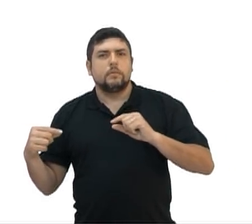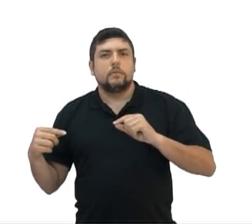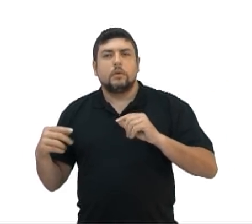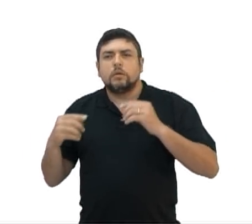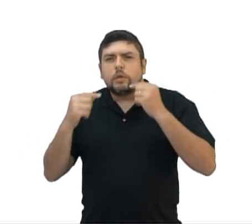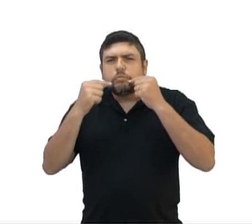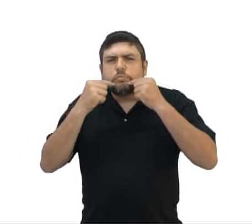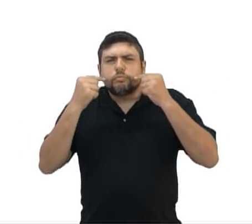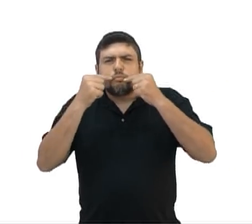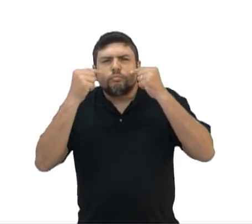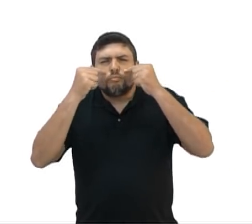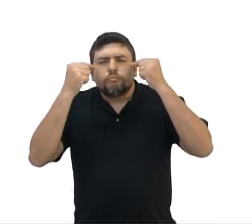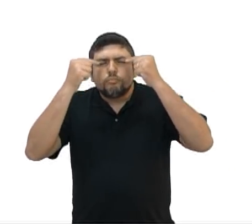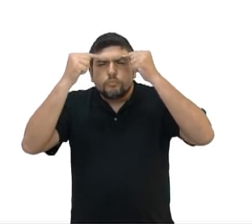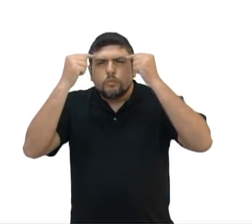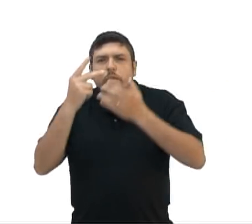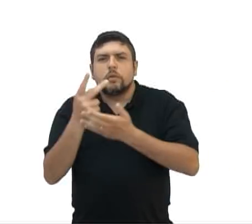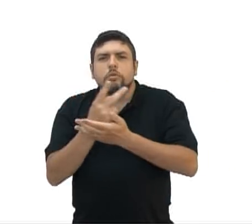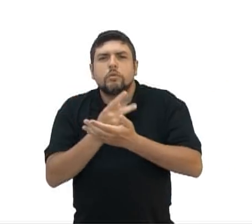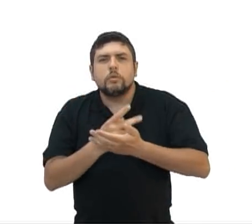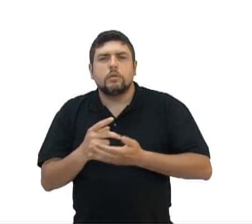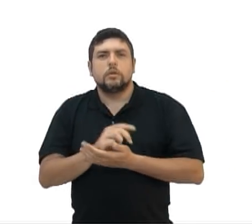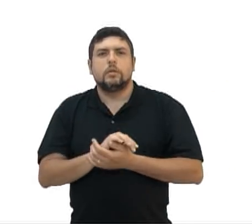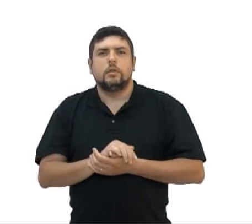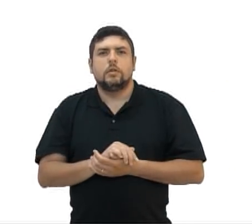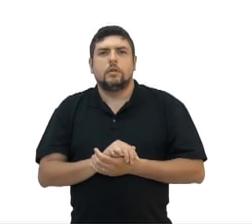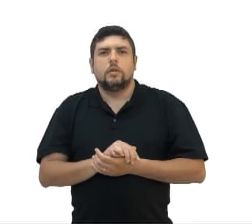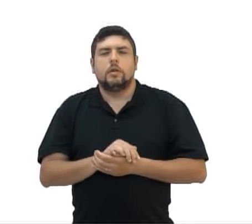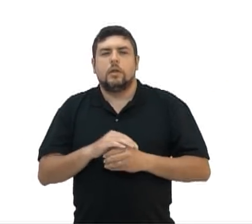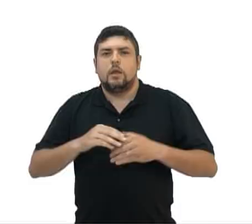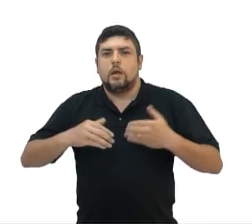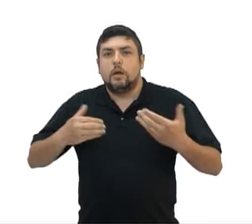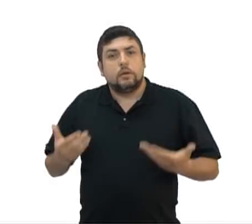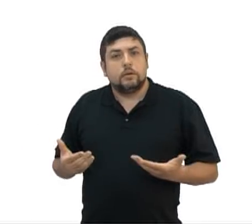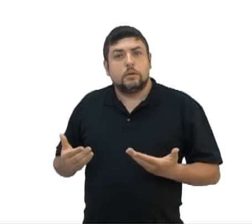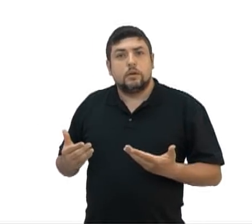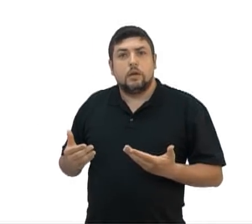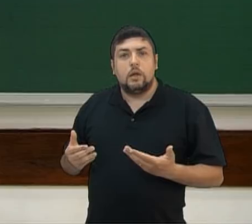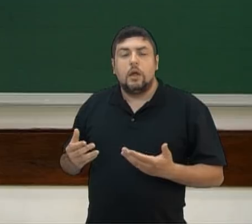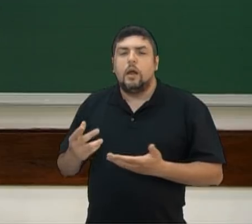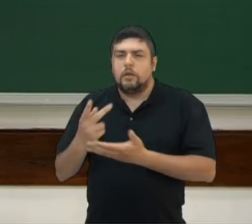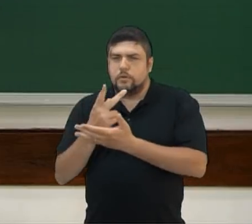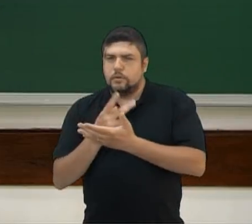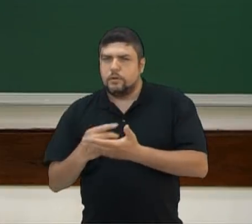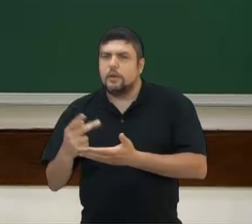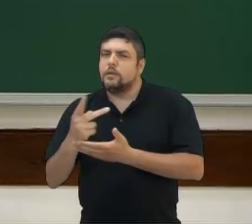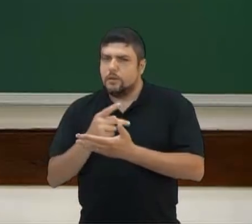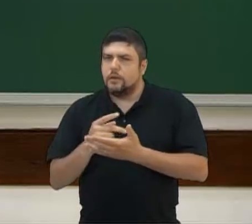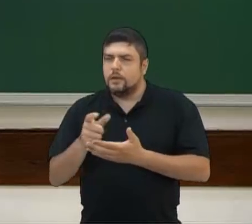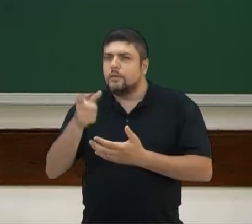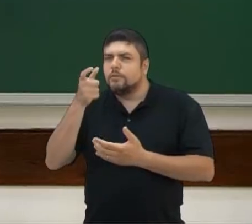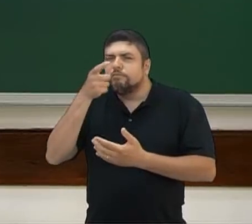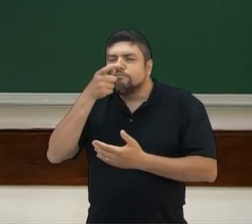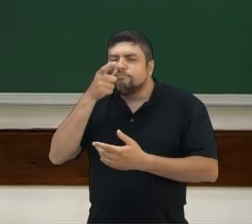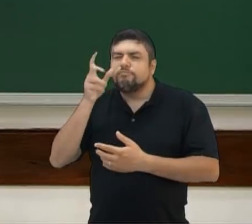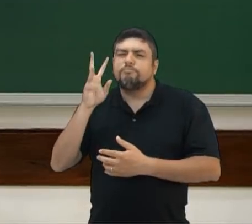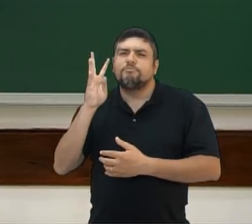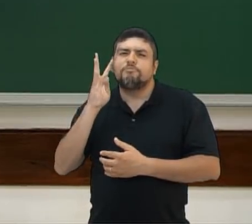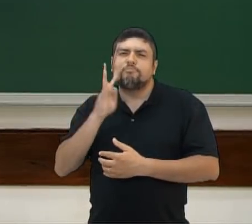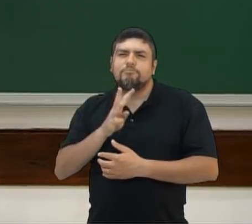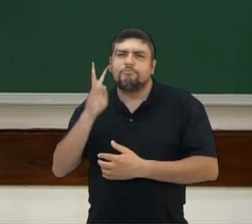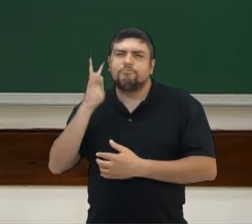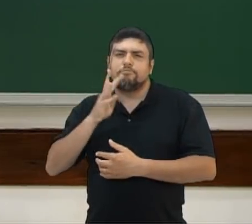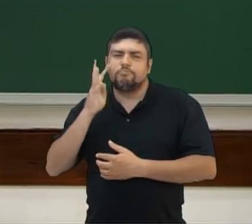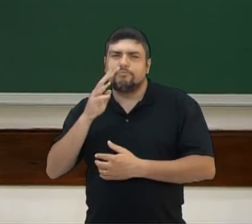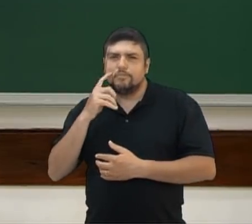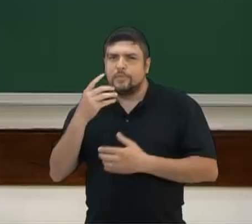religiosidade e da tradição nativa dos maori. Fica aí a dica. Assista o filme Moana que você vai ver